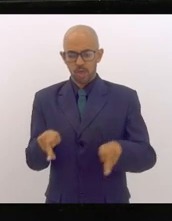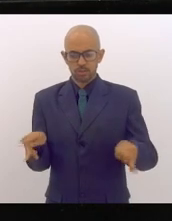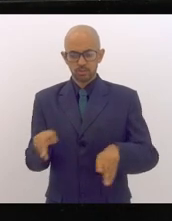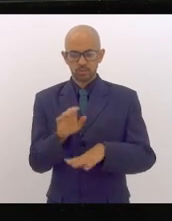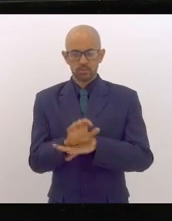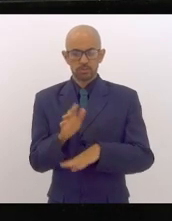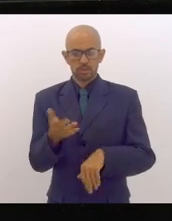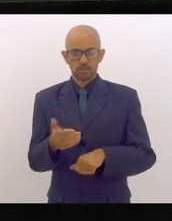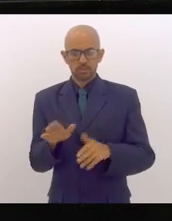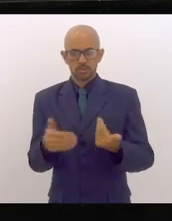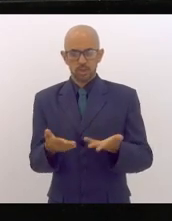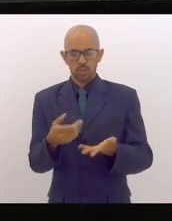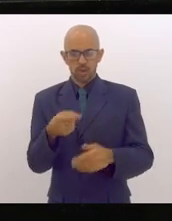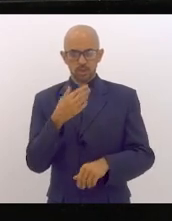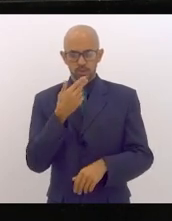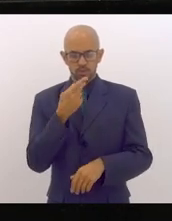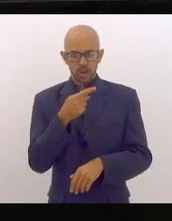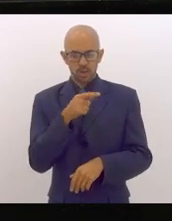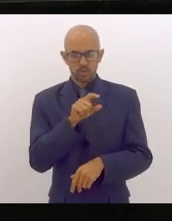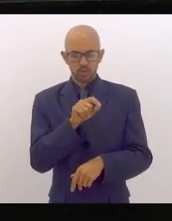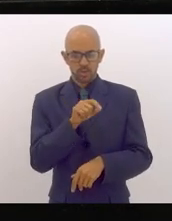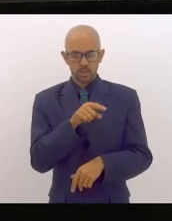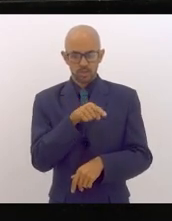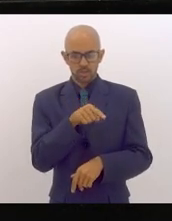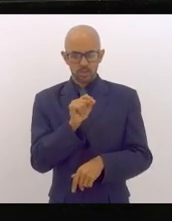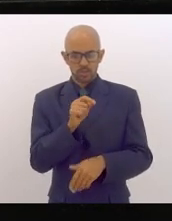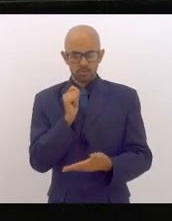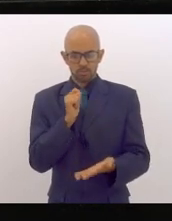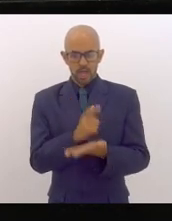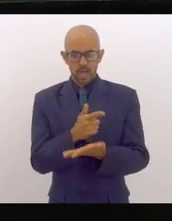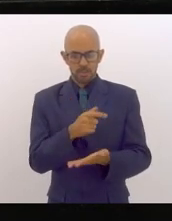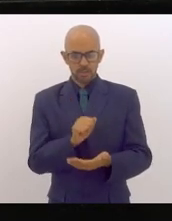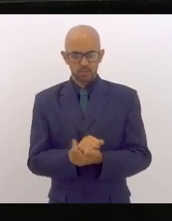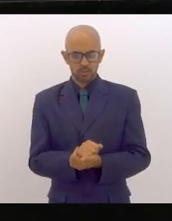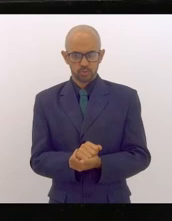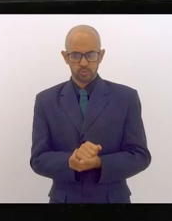Aí colocamos aqui os pagamentos a serem realizados,